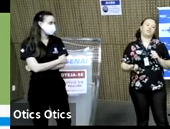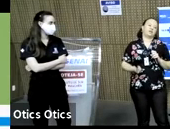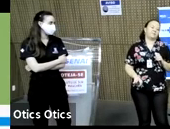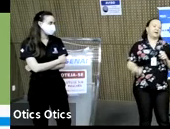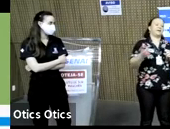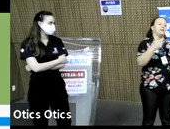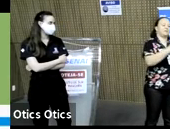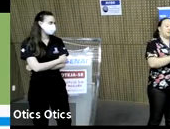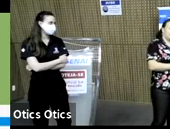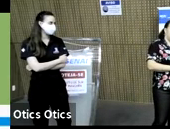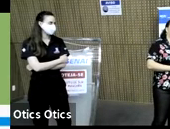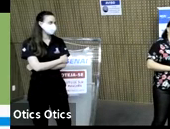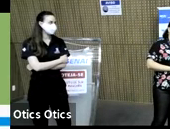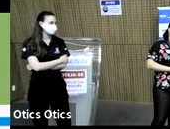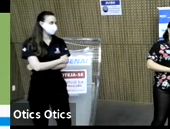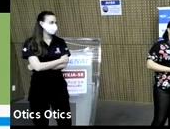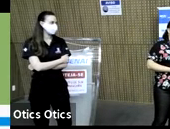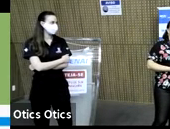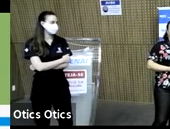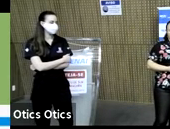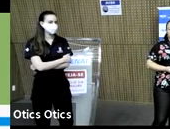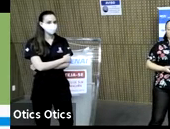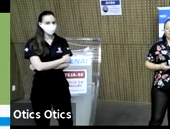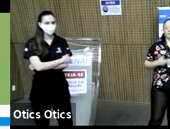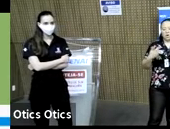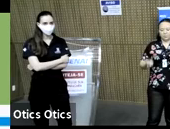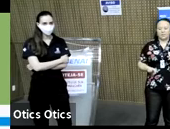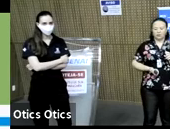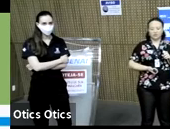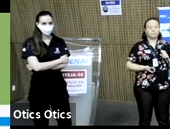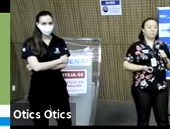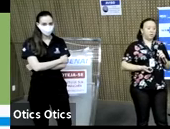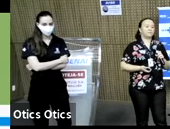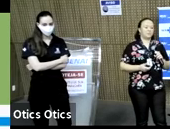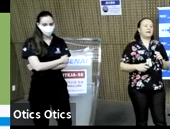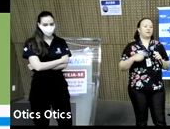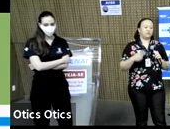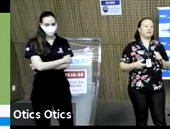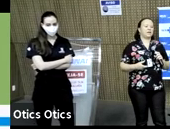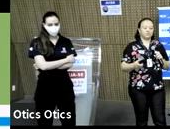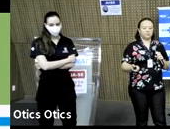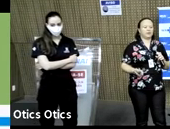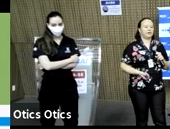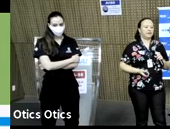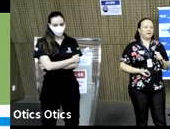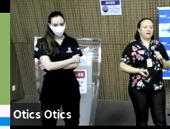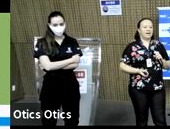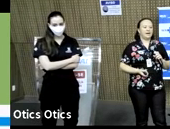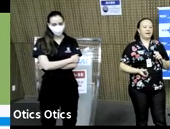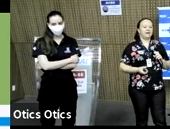na hora de reclamar, reclama no telefone, né? Então, para o próximo seminário, nós queremos